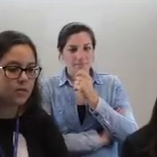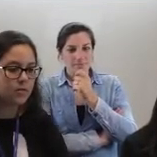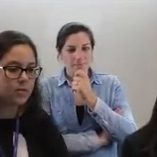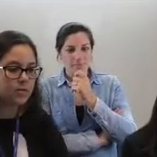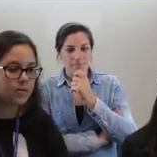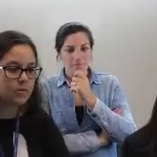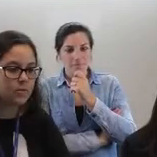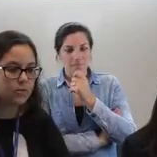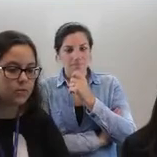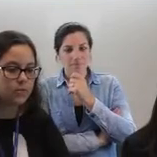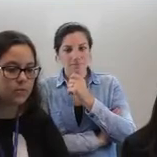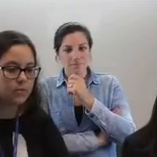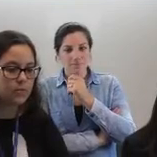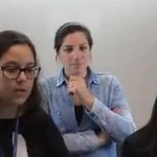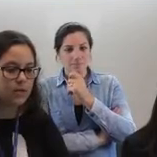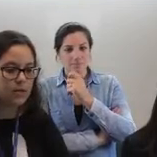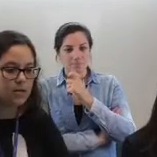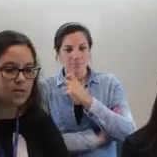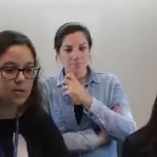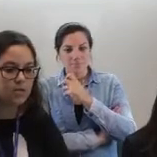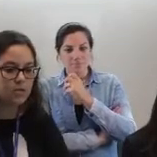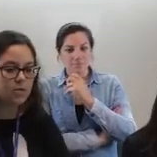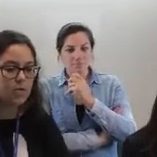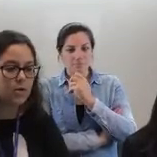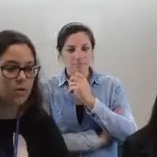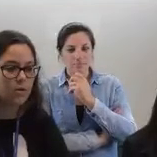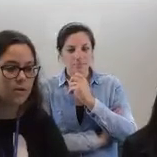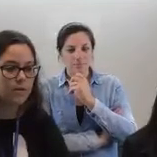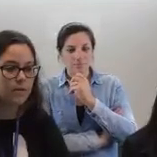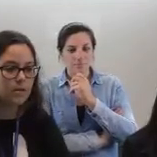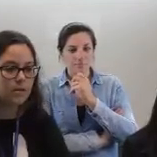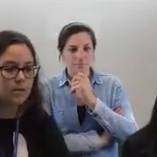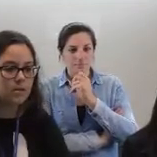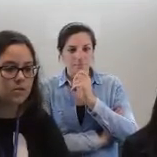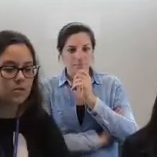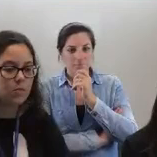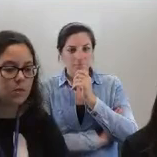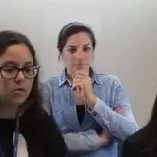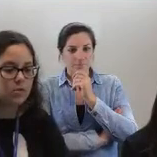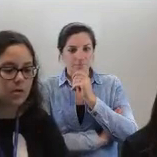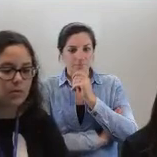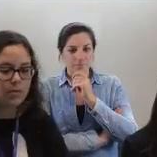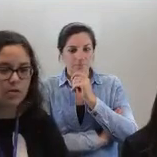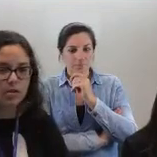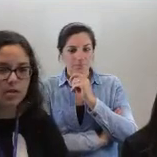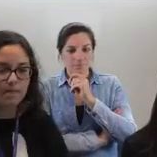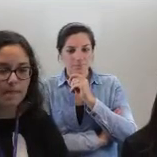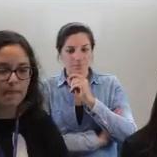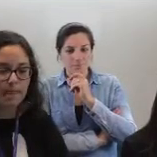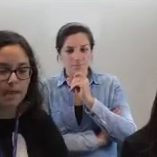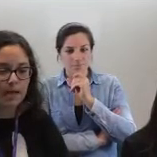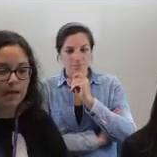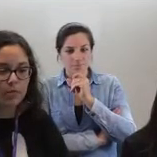Os cartões de estudo. Aqui, que é esse que a gente criou agora. Deixa eu dar uma olhadinha para